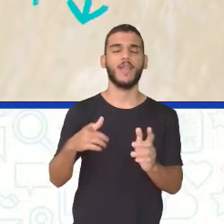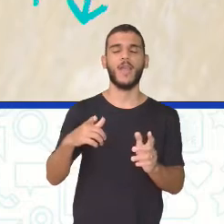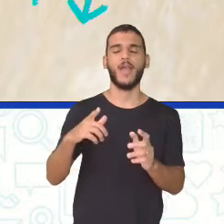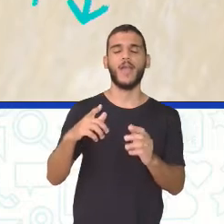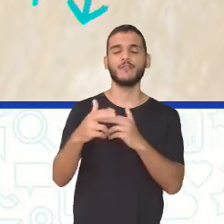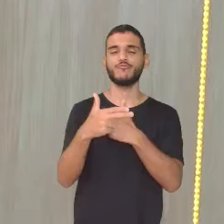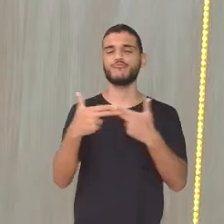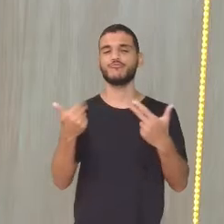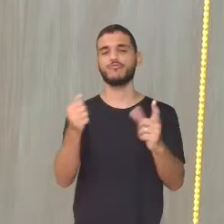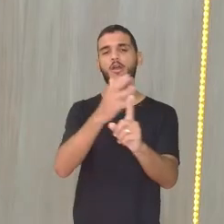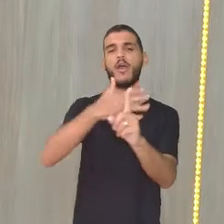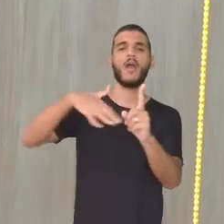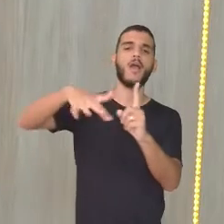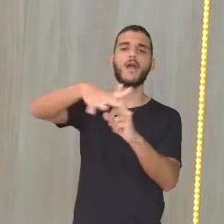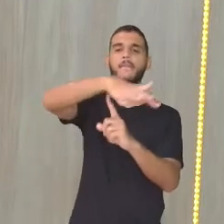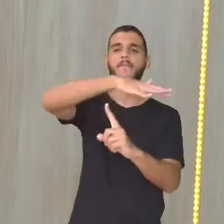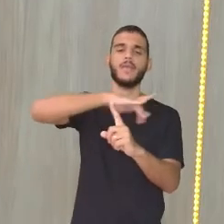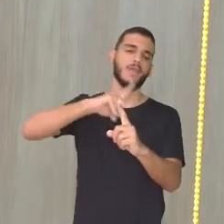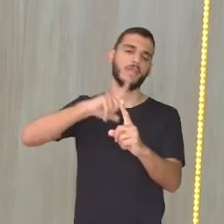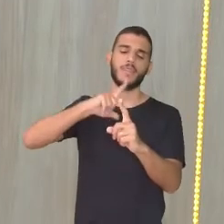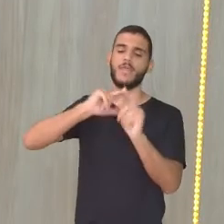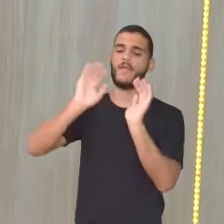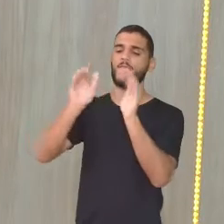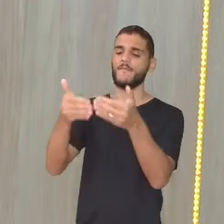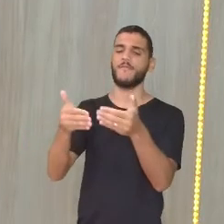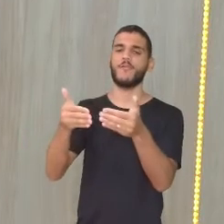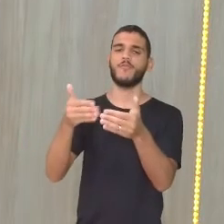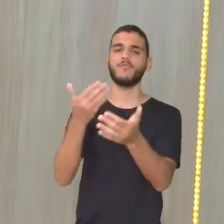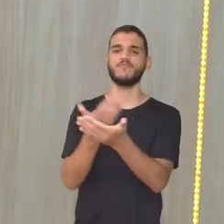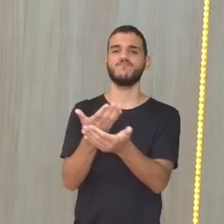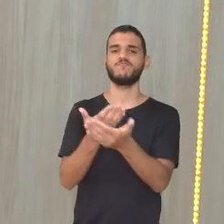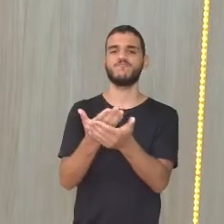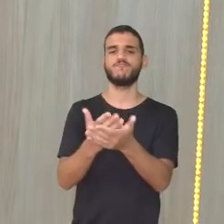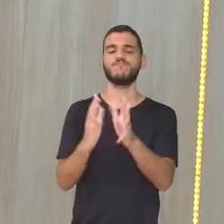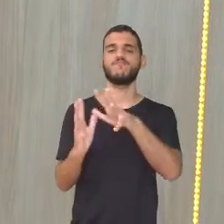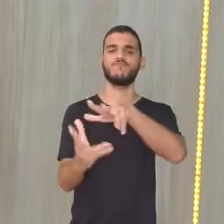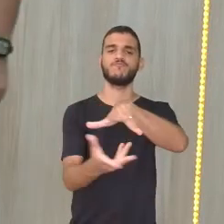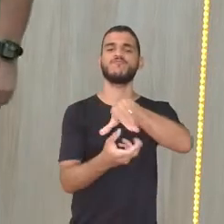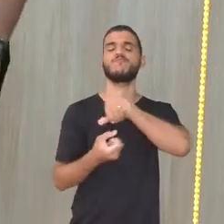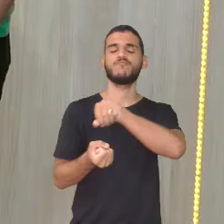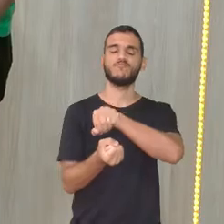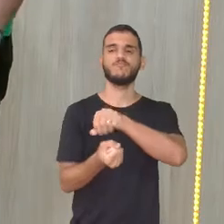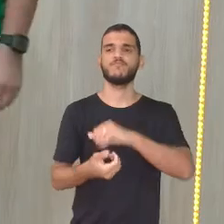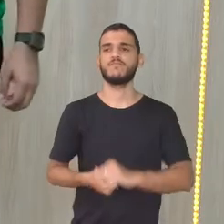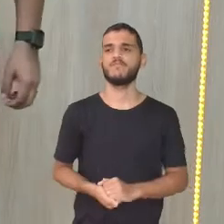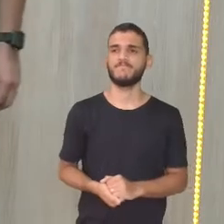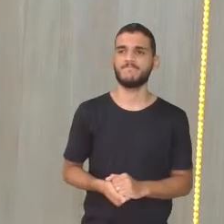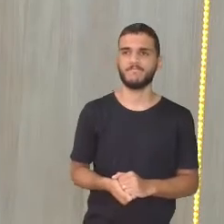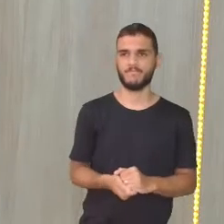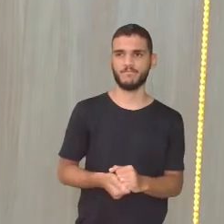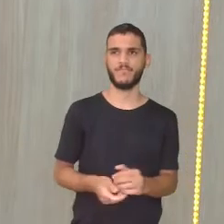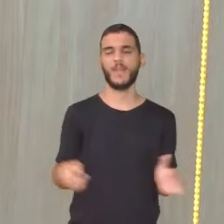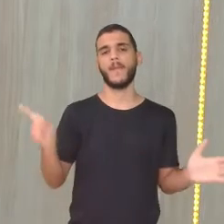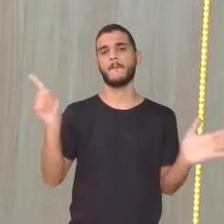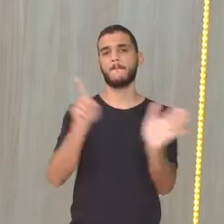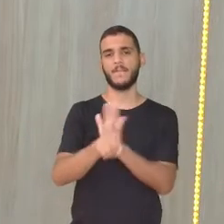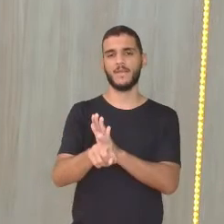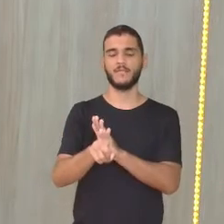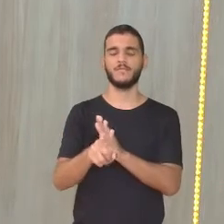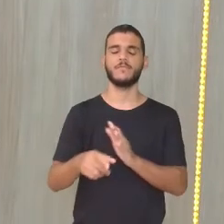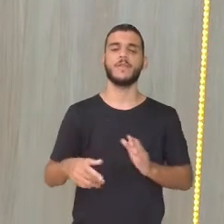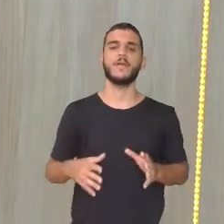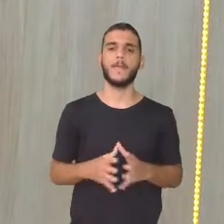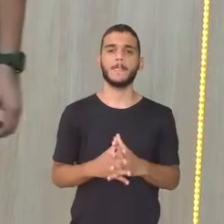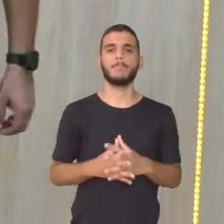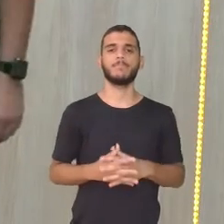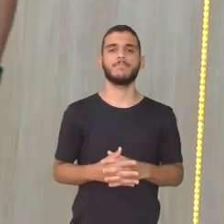foco, né, um dos focos das nossas aulas de sustentabilidade, beleza? Então, aqui a gente tem uma pergunta disparadora que vai